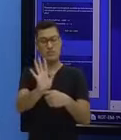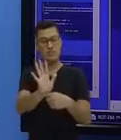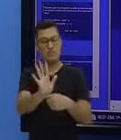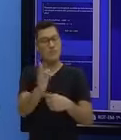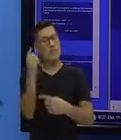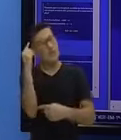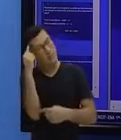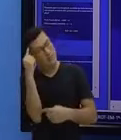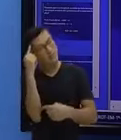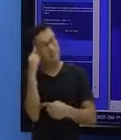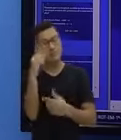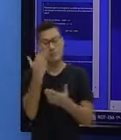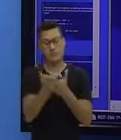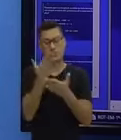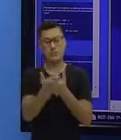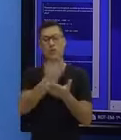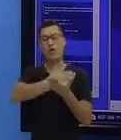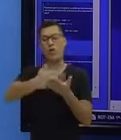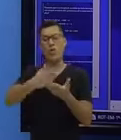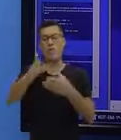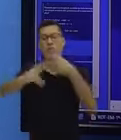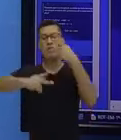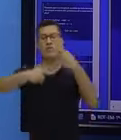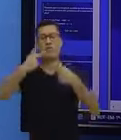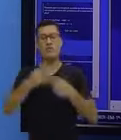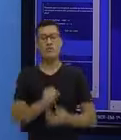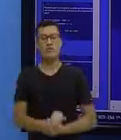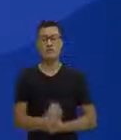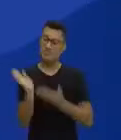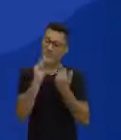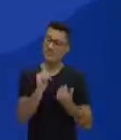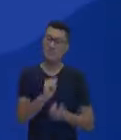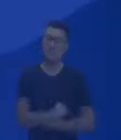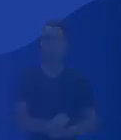aula do Fernando, a gente vai começar a falar do nosso assunto de hoje. Então, bora lá!